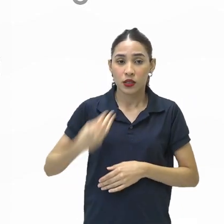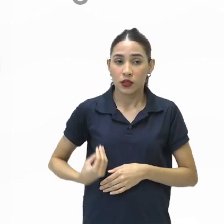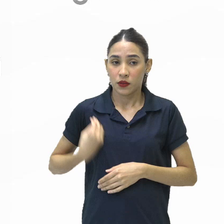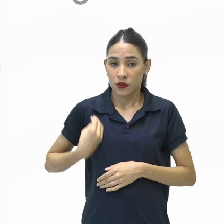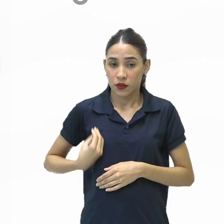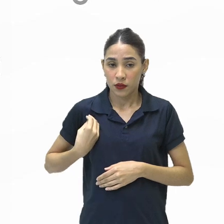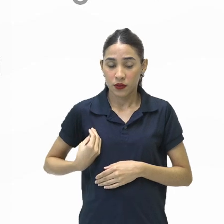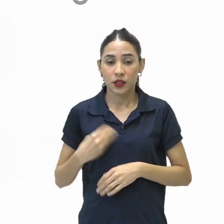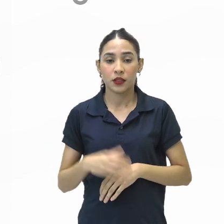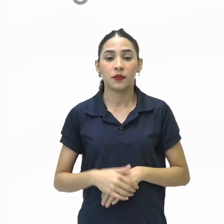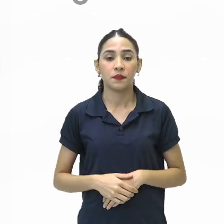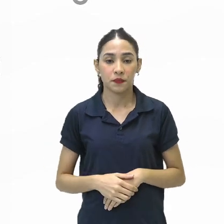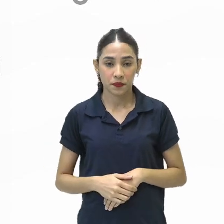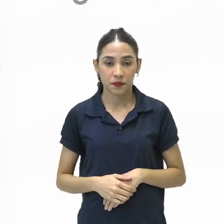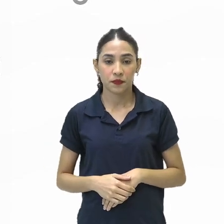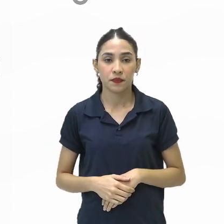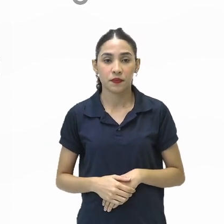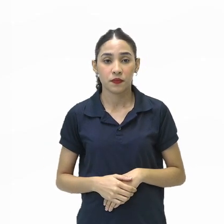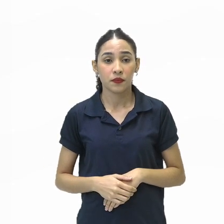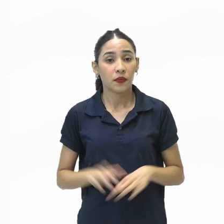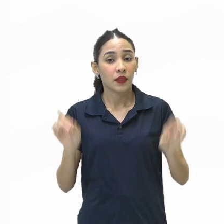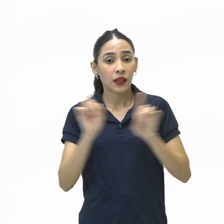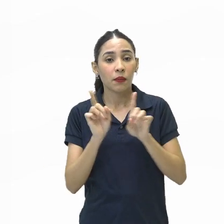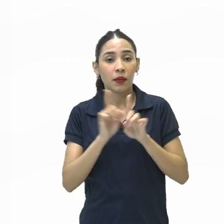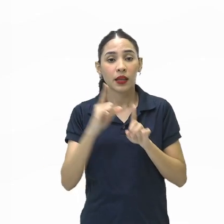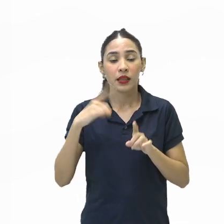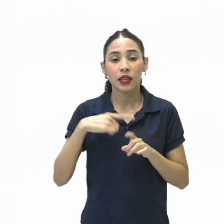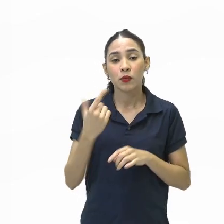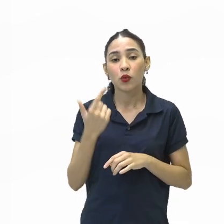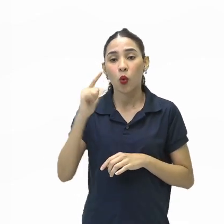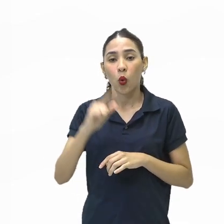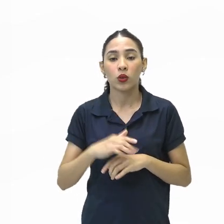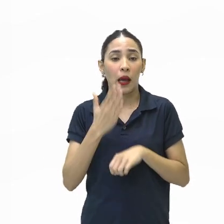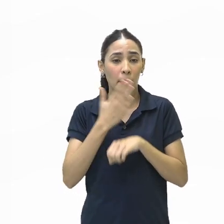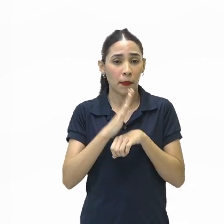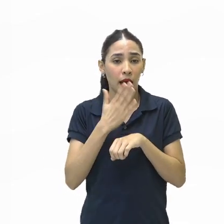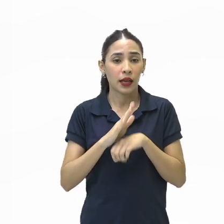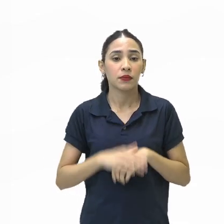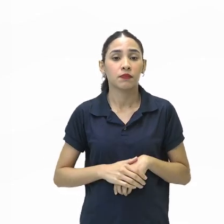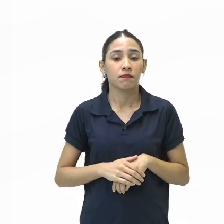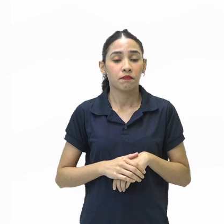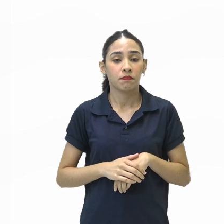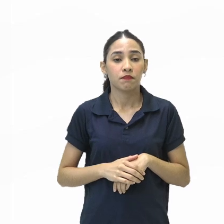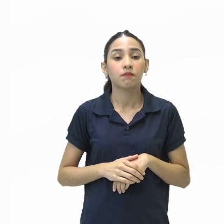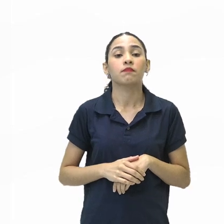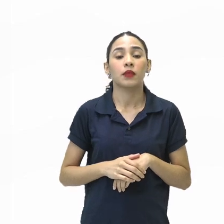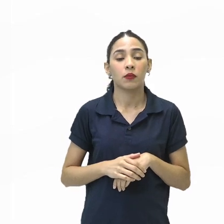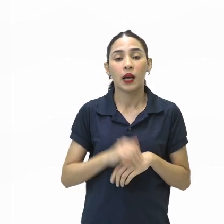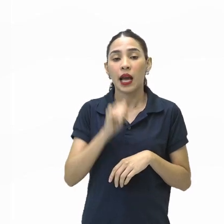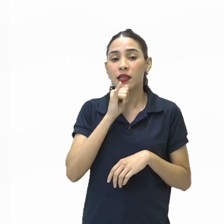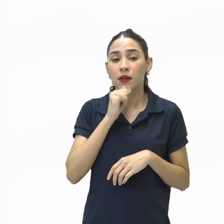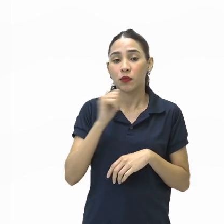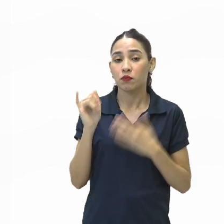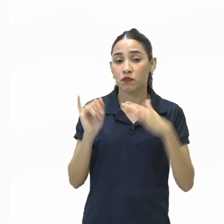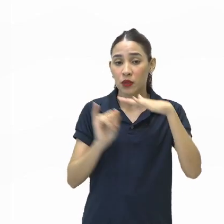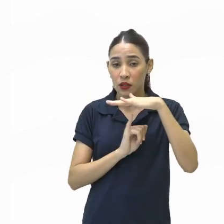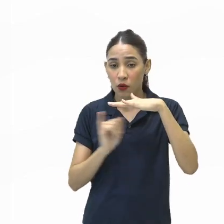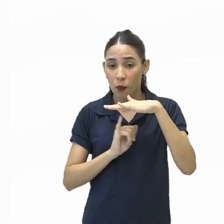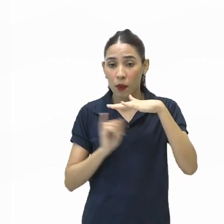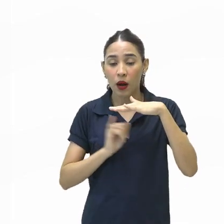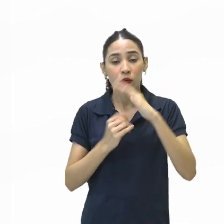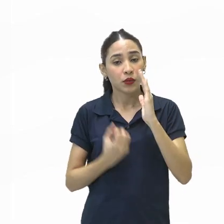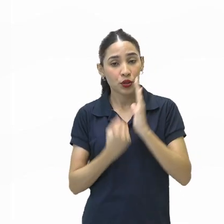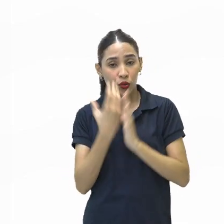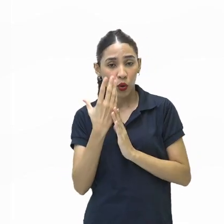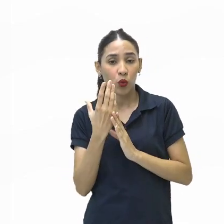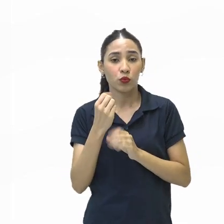própria sobrevivência. Temos também outras atividades, como o transporte informal, algo que surgiu